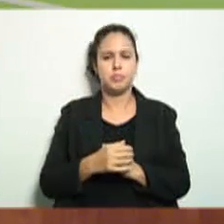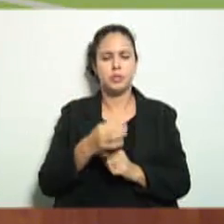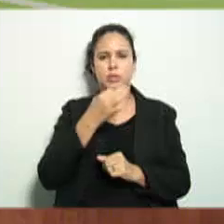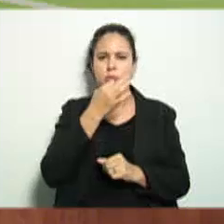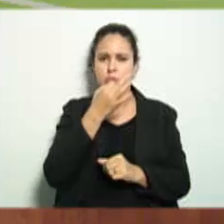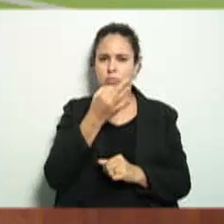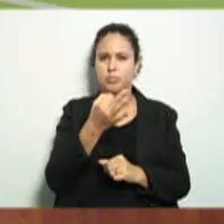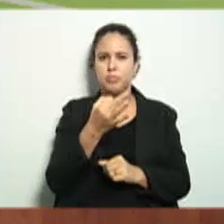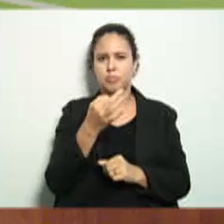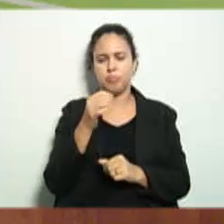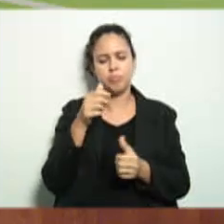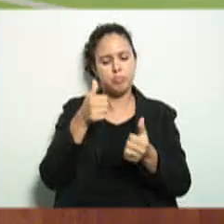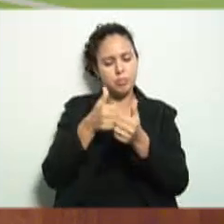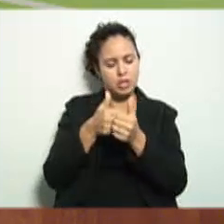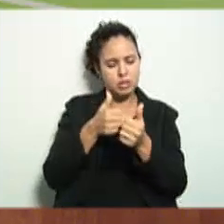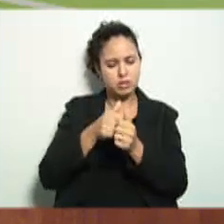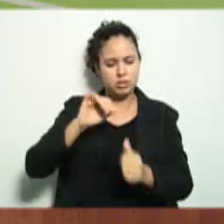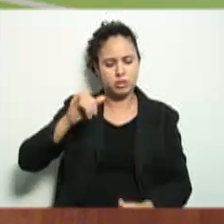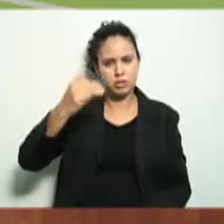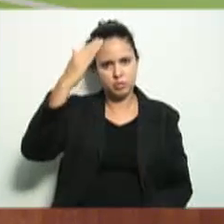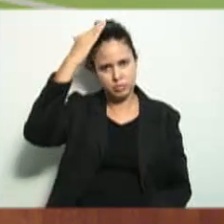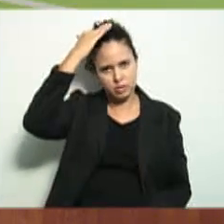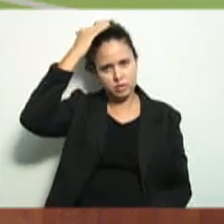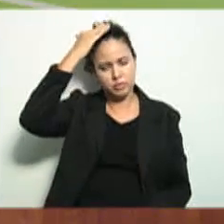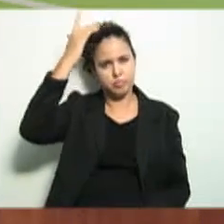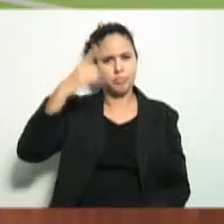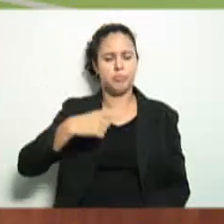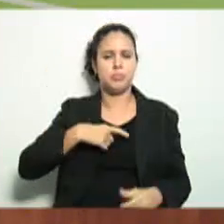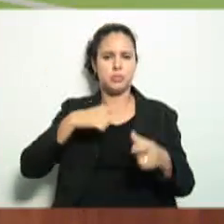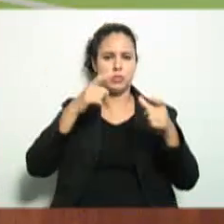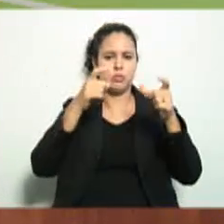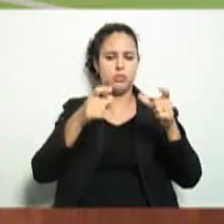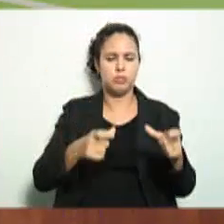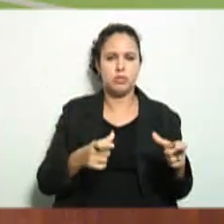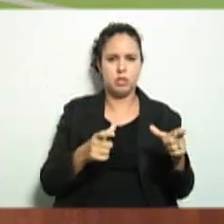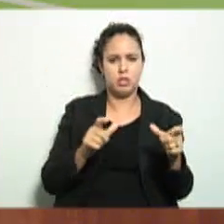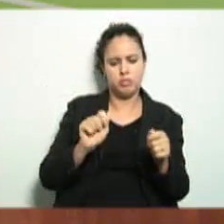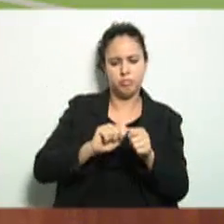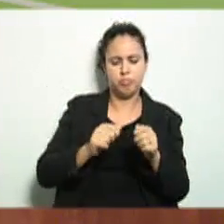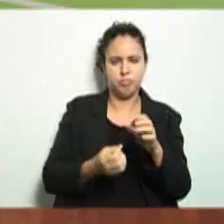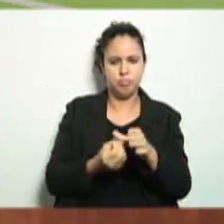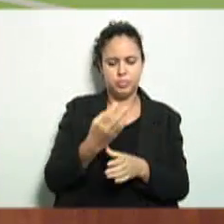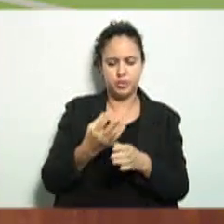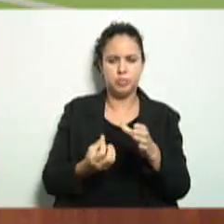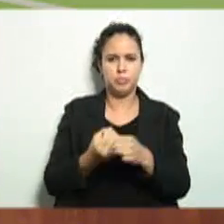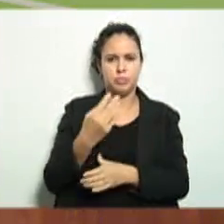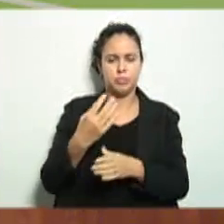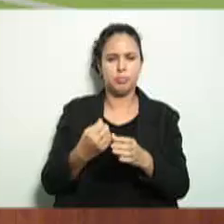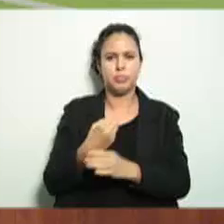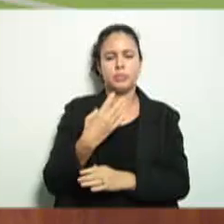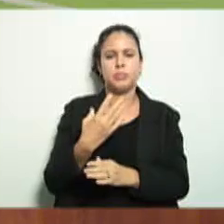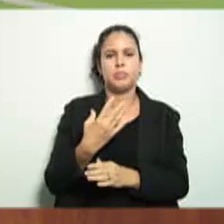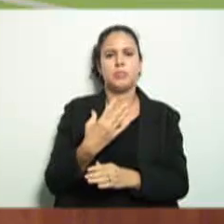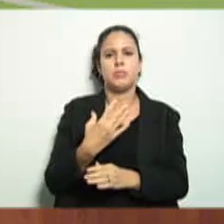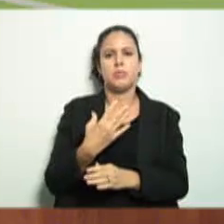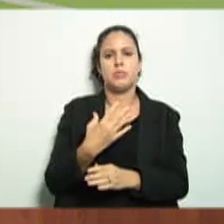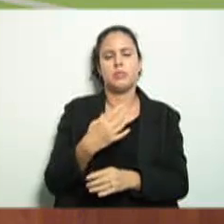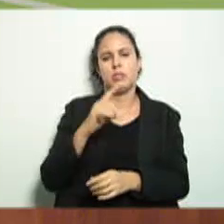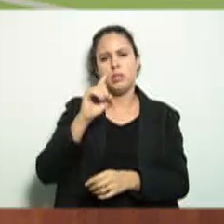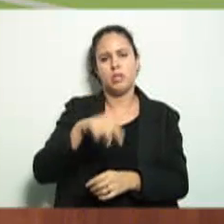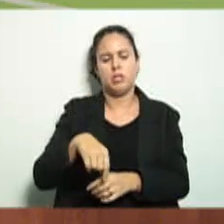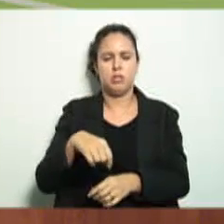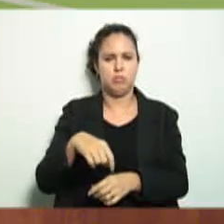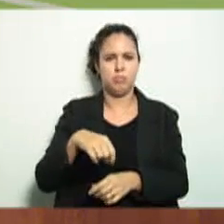que ali na região de Ji-Paraná há um lugar que é muito produtivo, é tido como a capital do